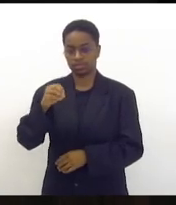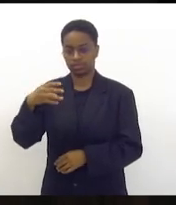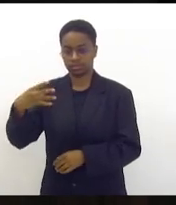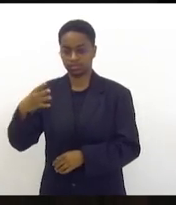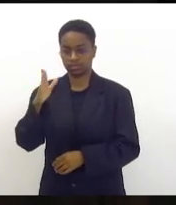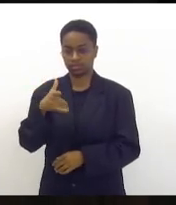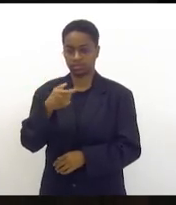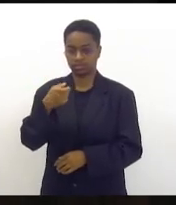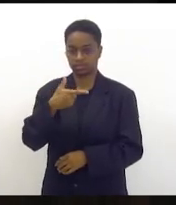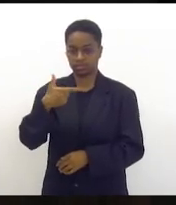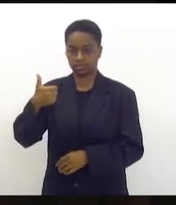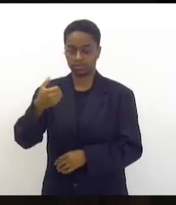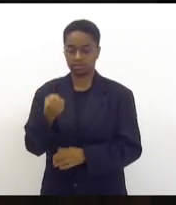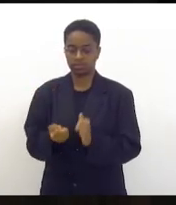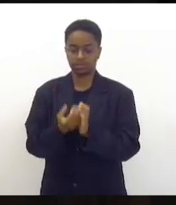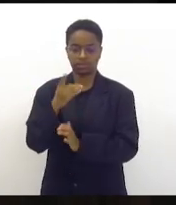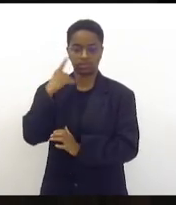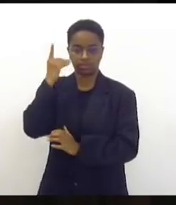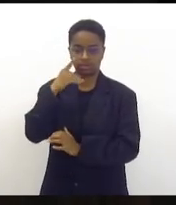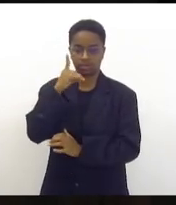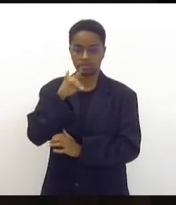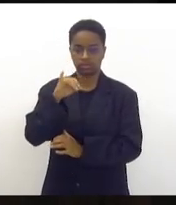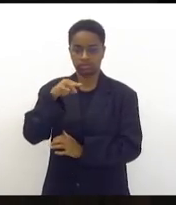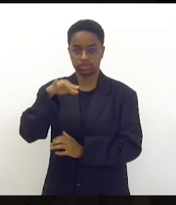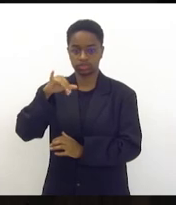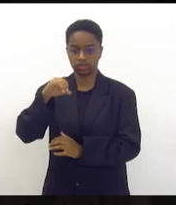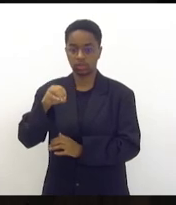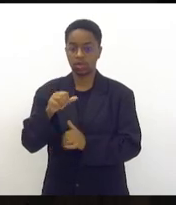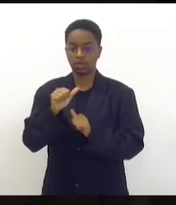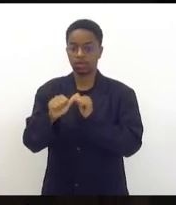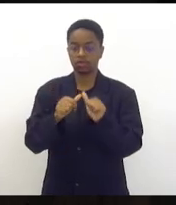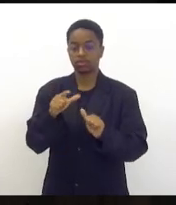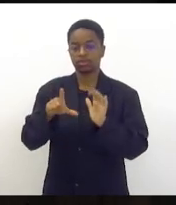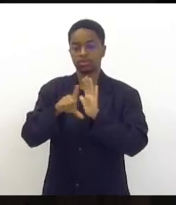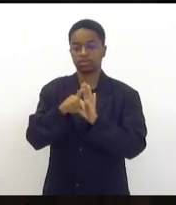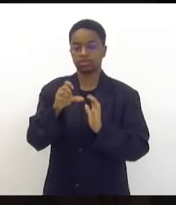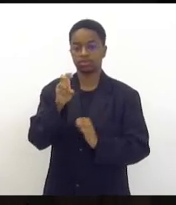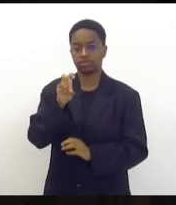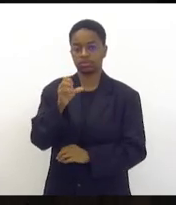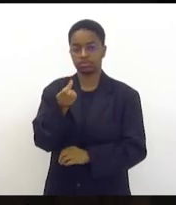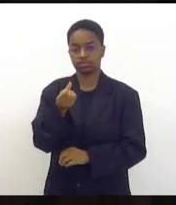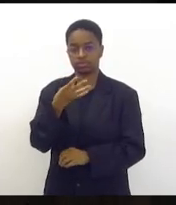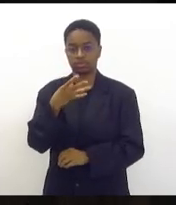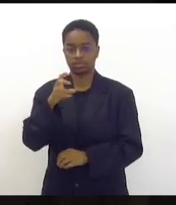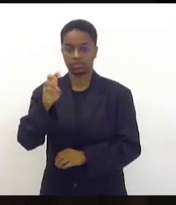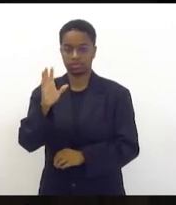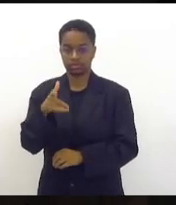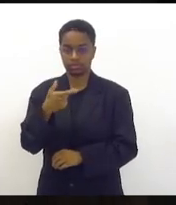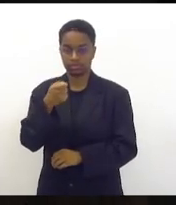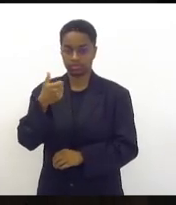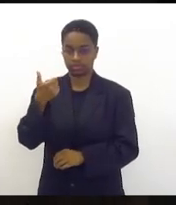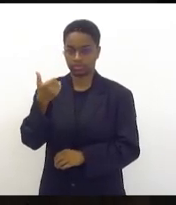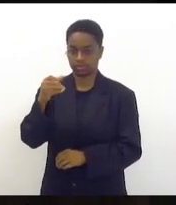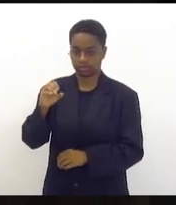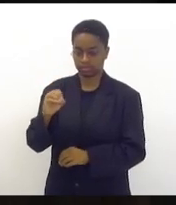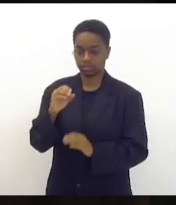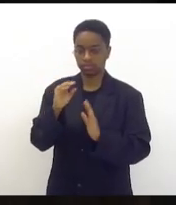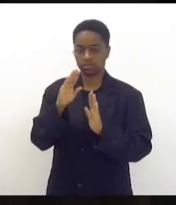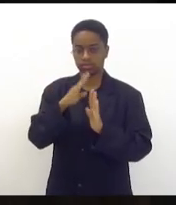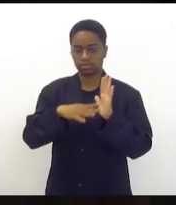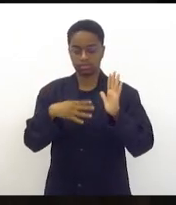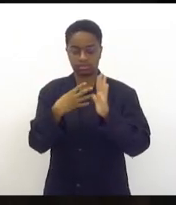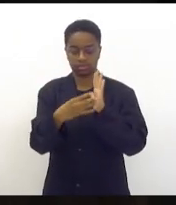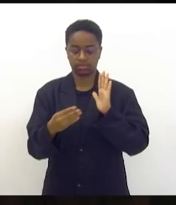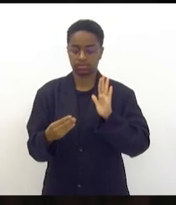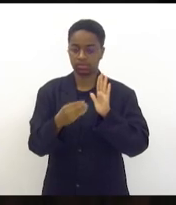deputado Dionísio Lins, que altera a lei número 5.645, de 6 de janeiro de 2010, incluindo no calendário do